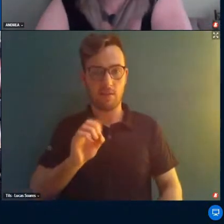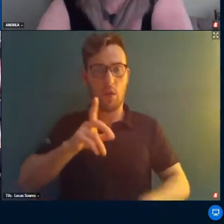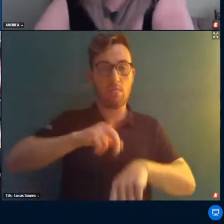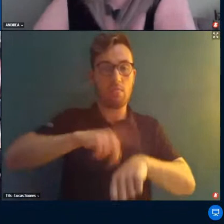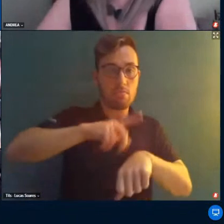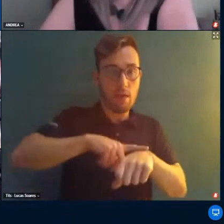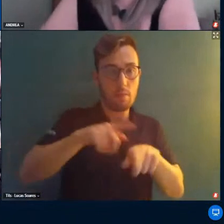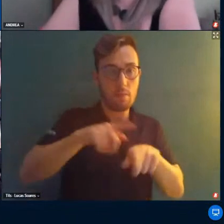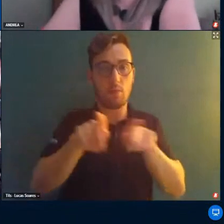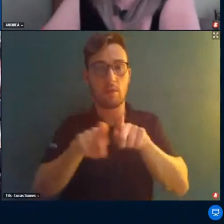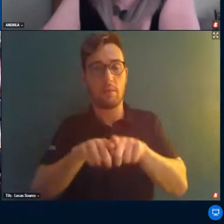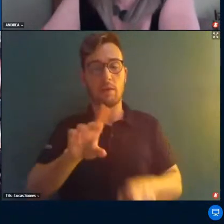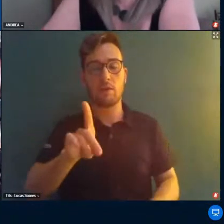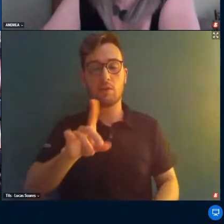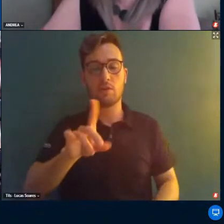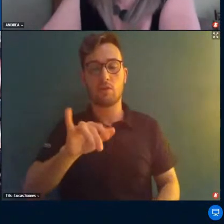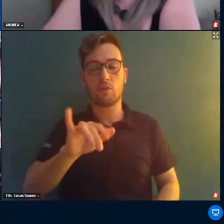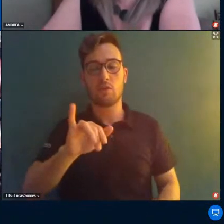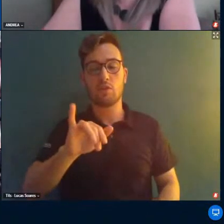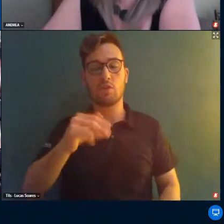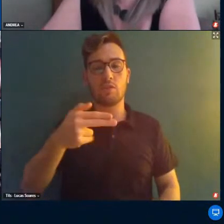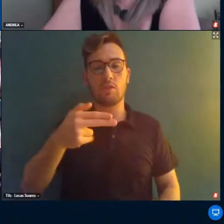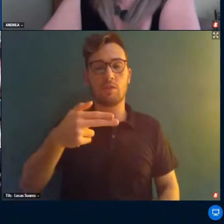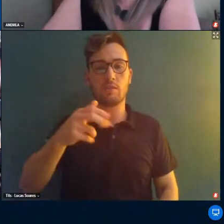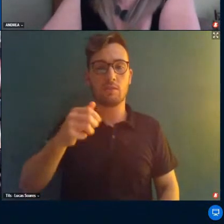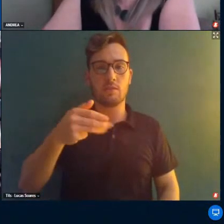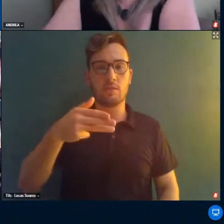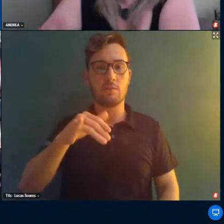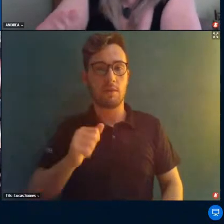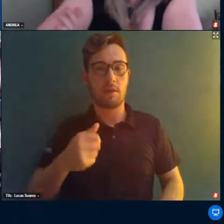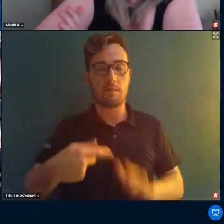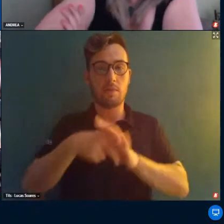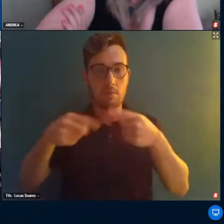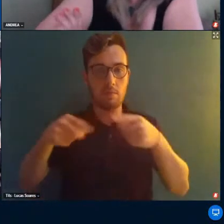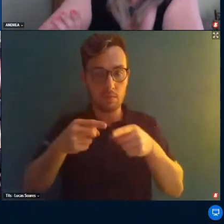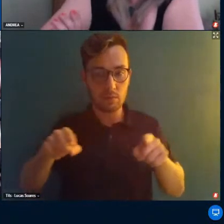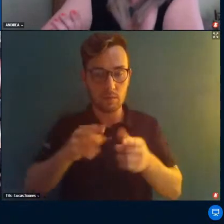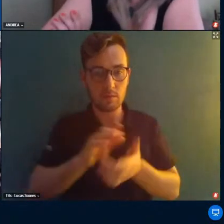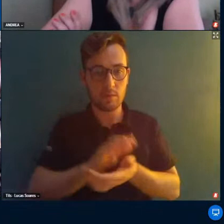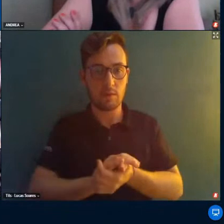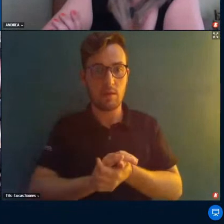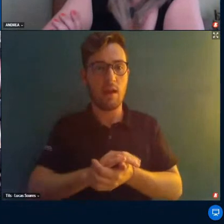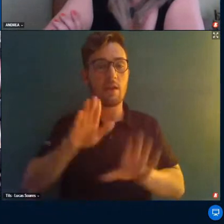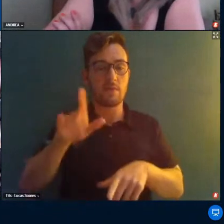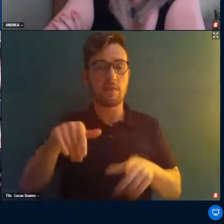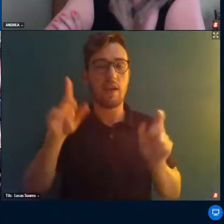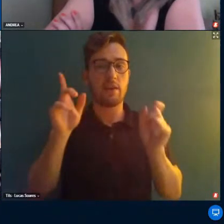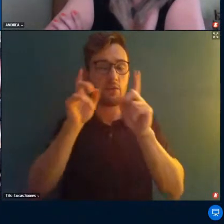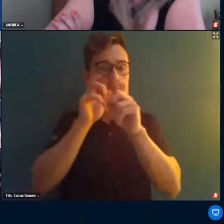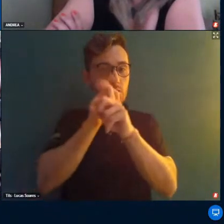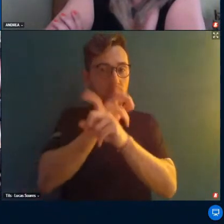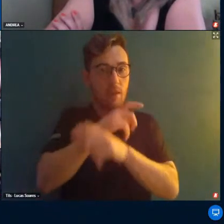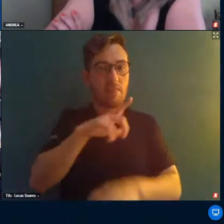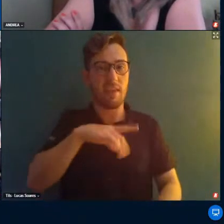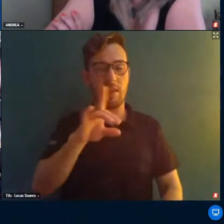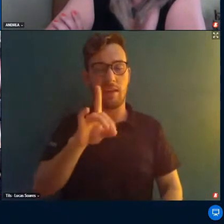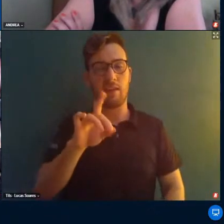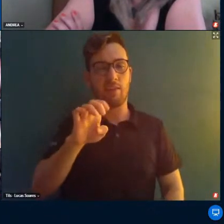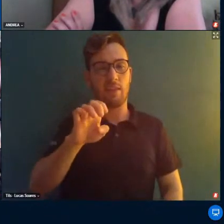música. E aí, para fazer isso online, se tornou algo muito, muito difícil, justamente pelos delays que acontecem